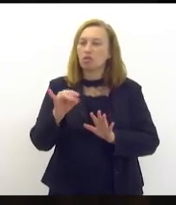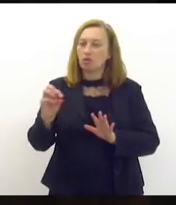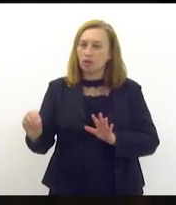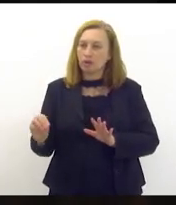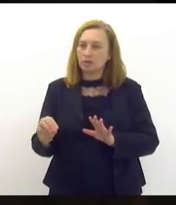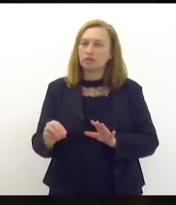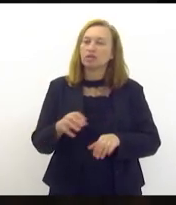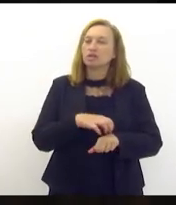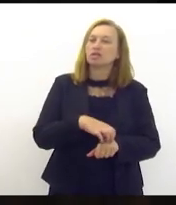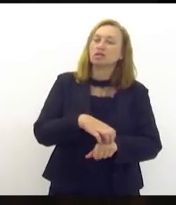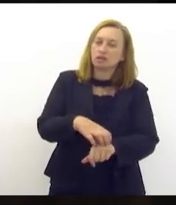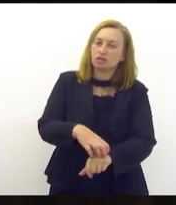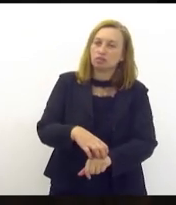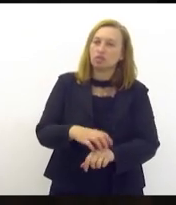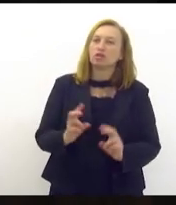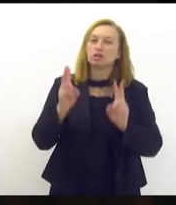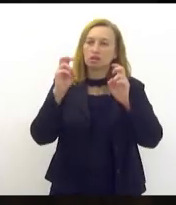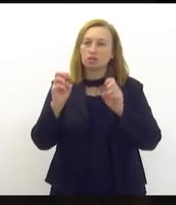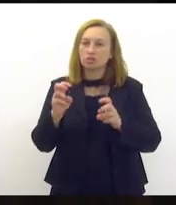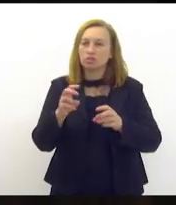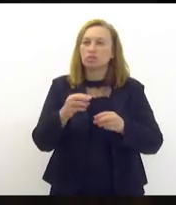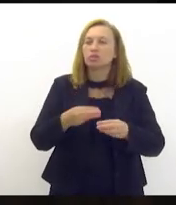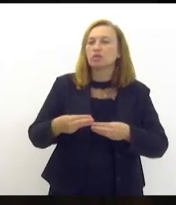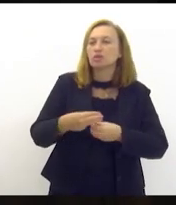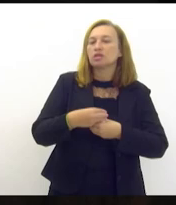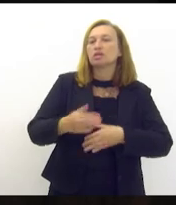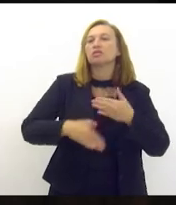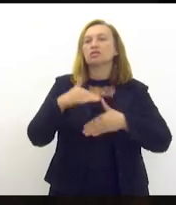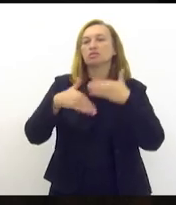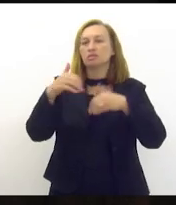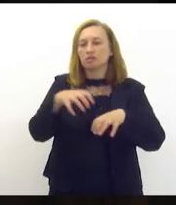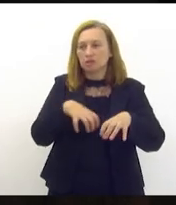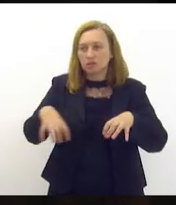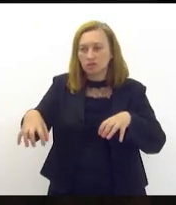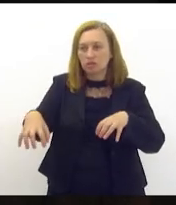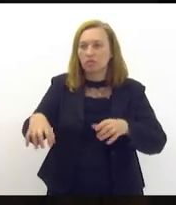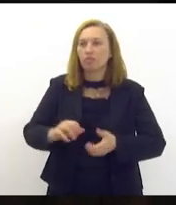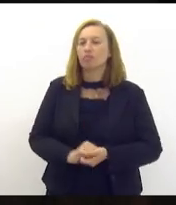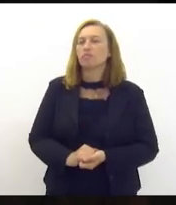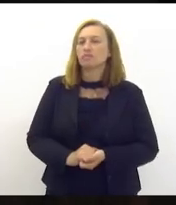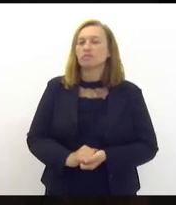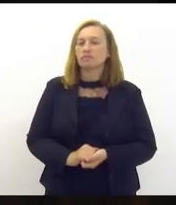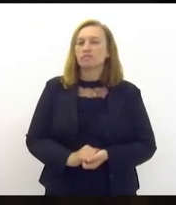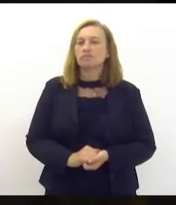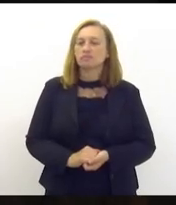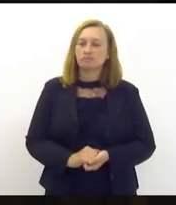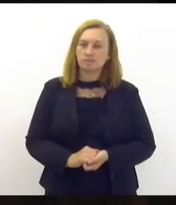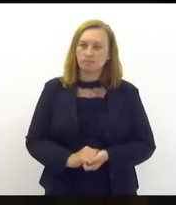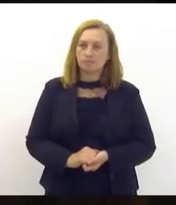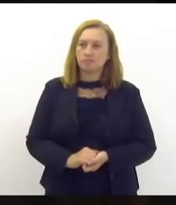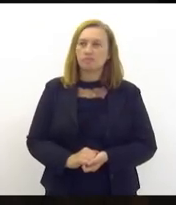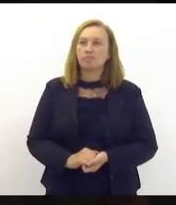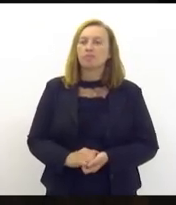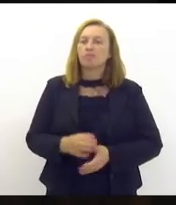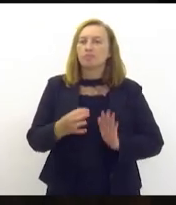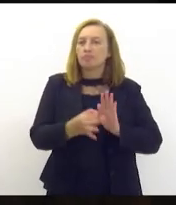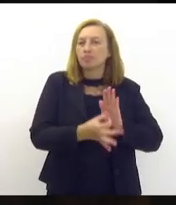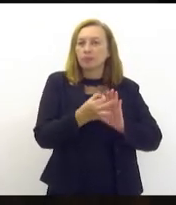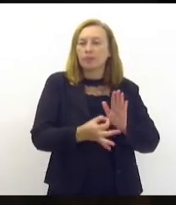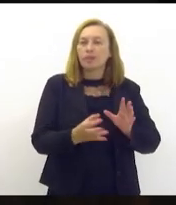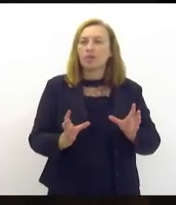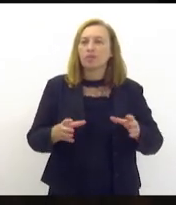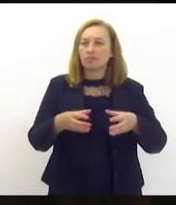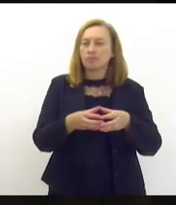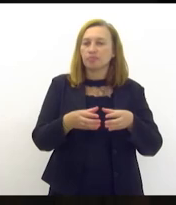de transporte e de assuntos municipais de desenvolvimento regional. Para emitir parecer pela comissão de